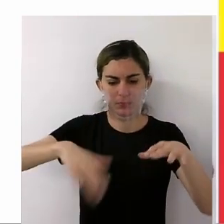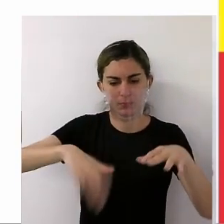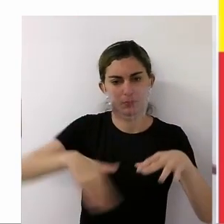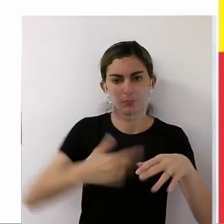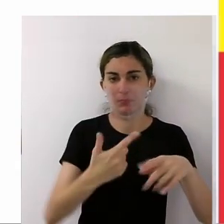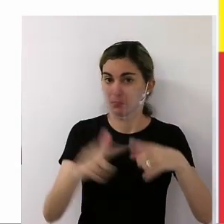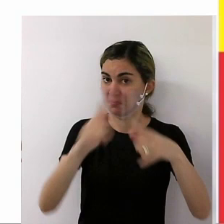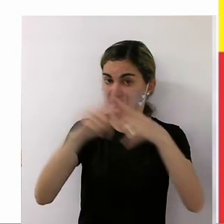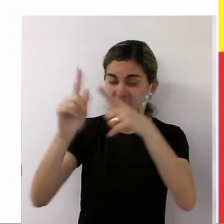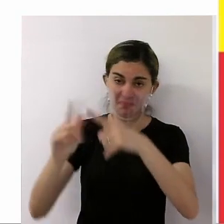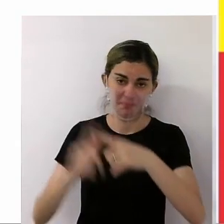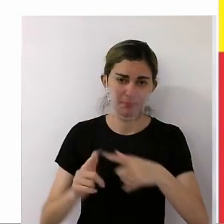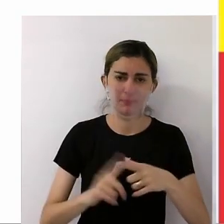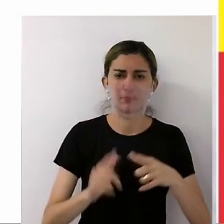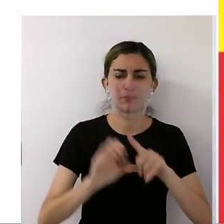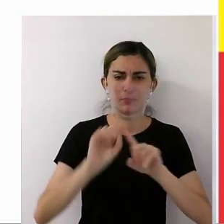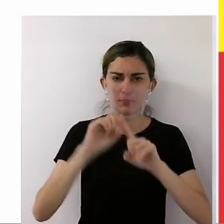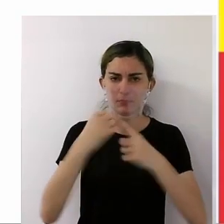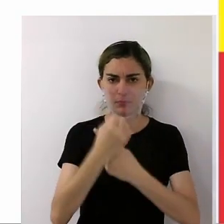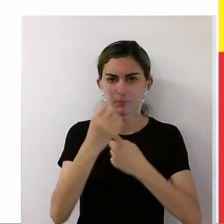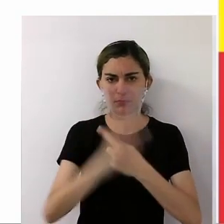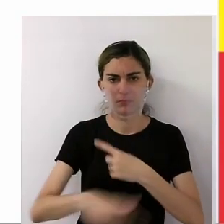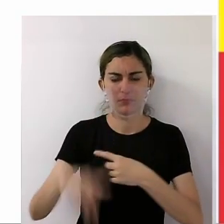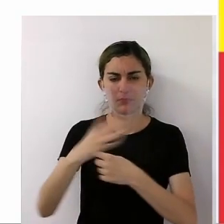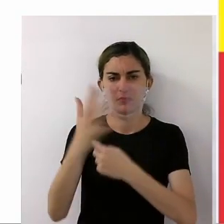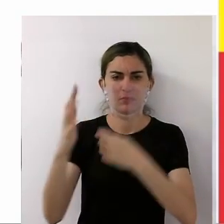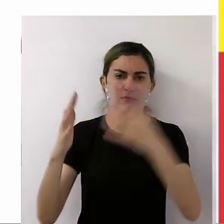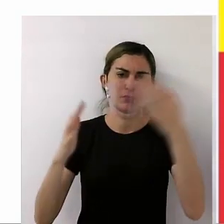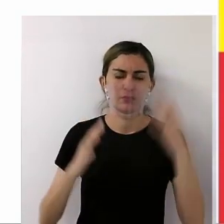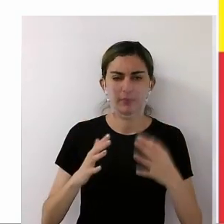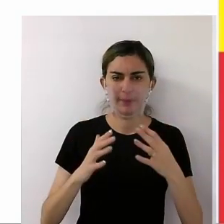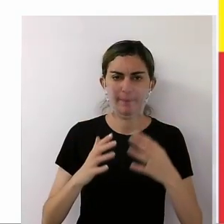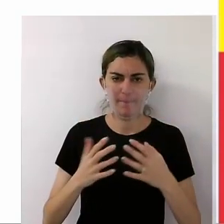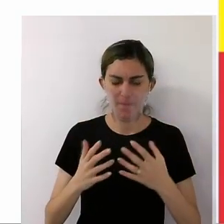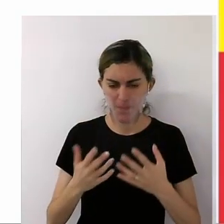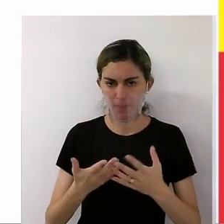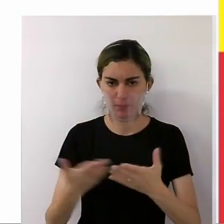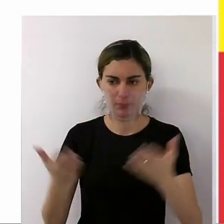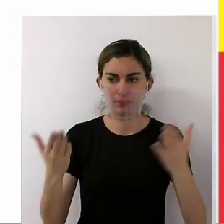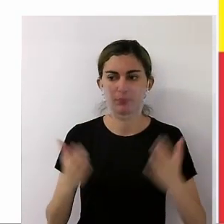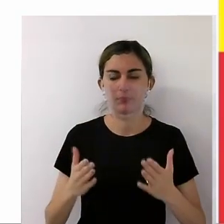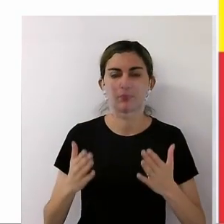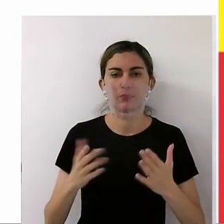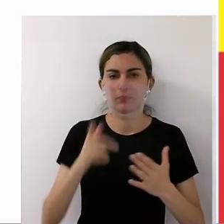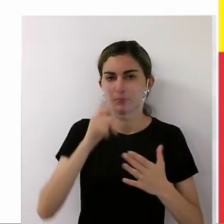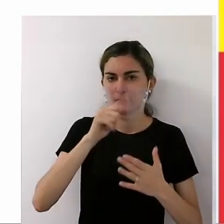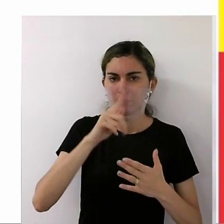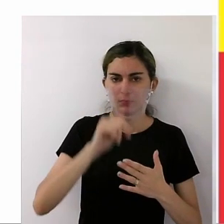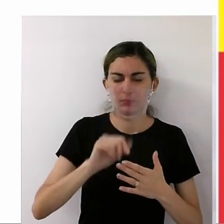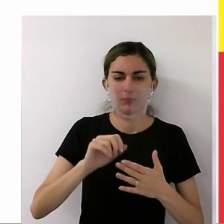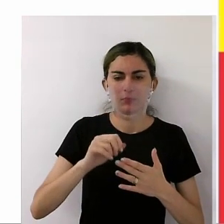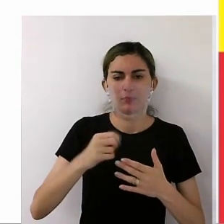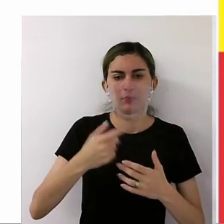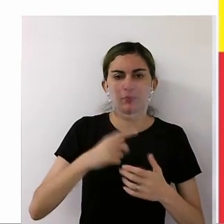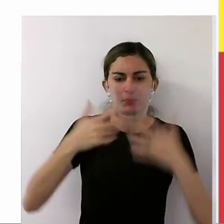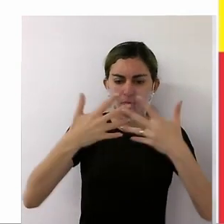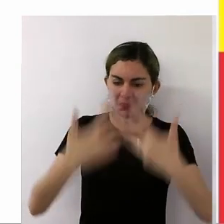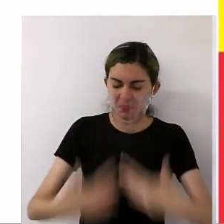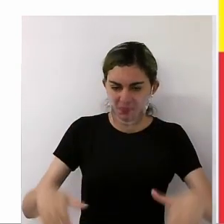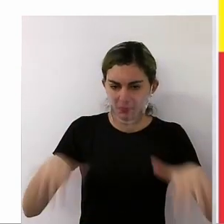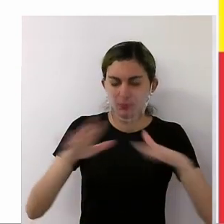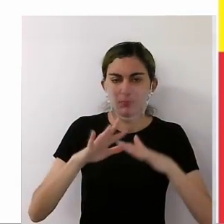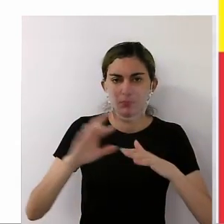de um problema socioambiental de elevada gravidade, pois embora a água seja um recurso